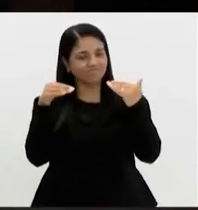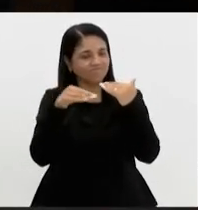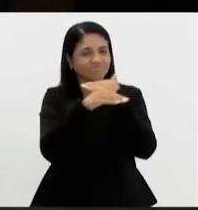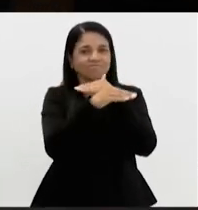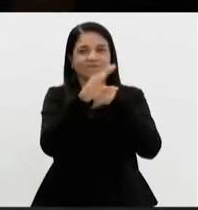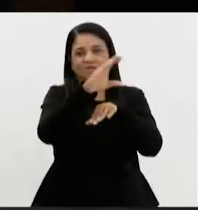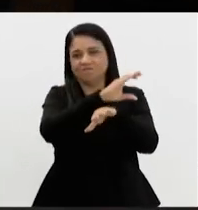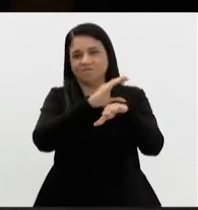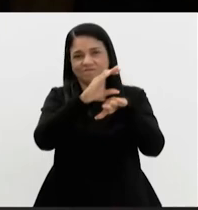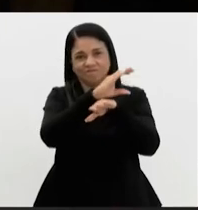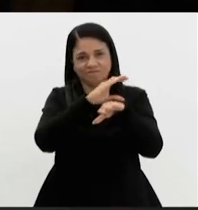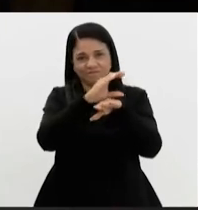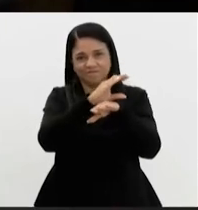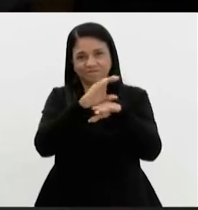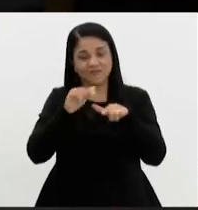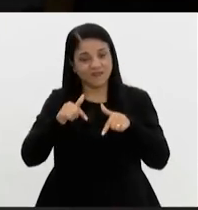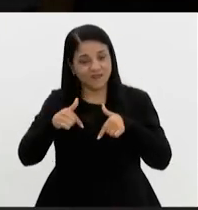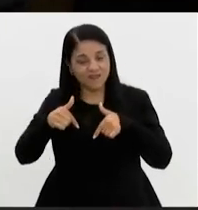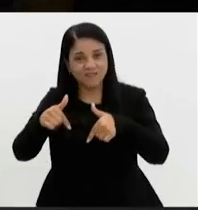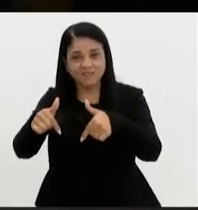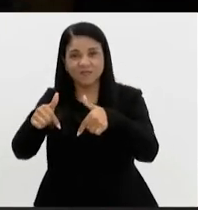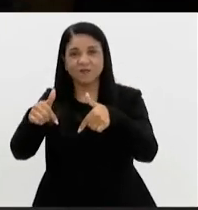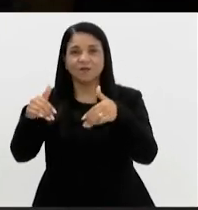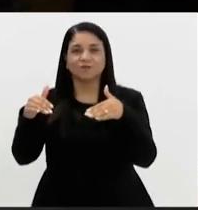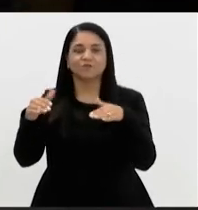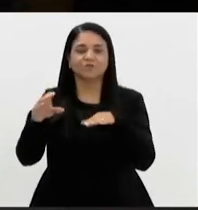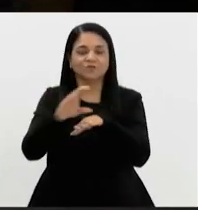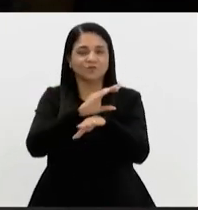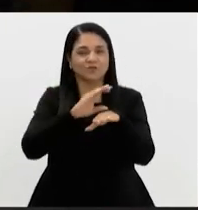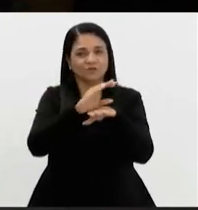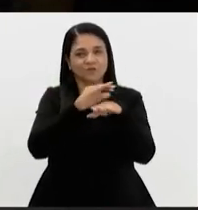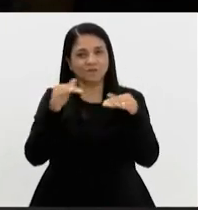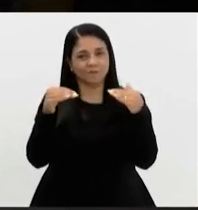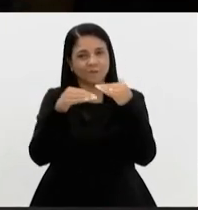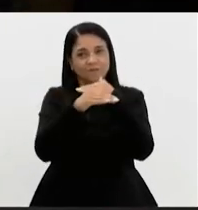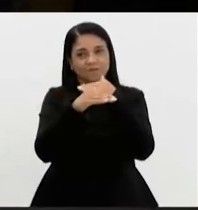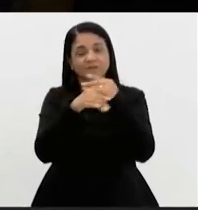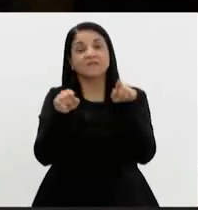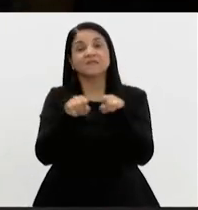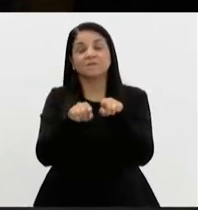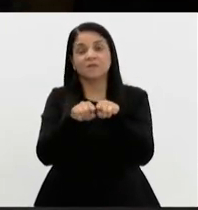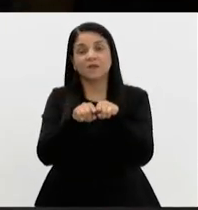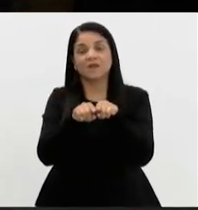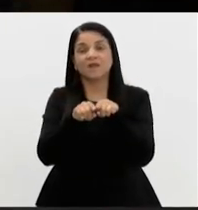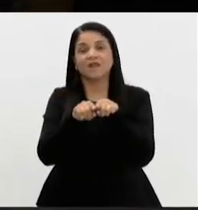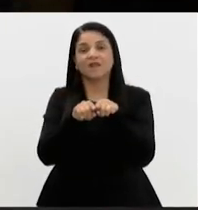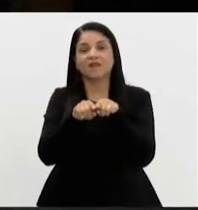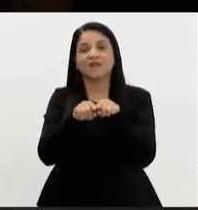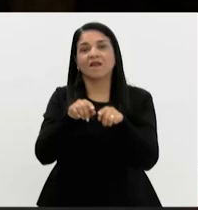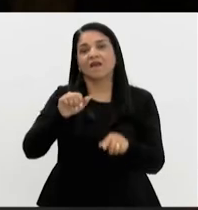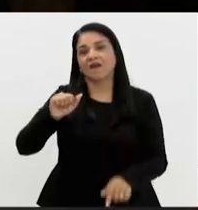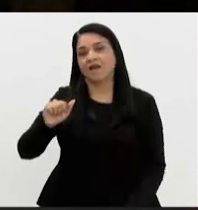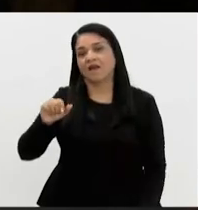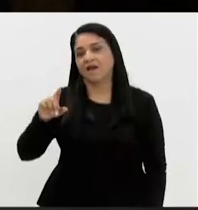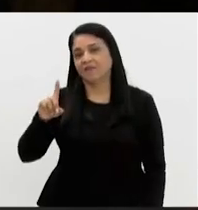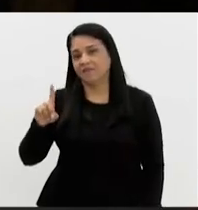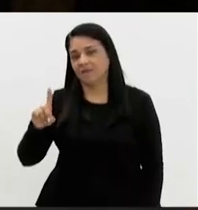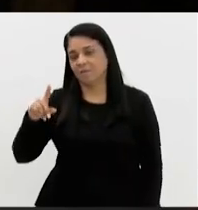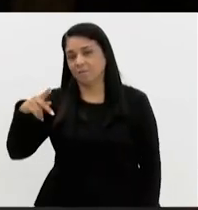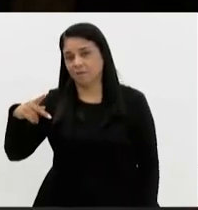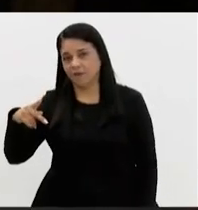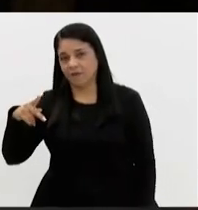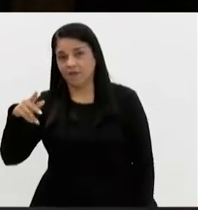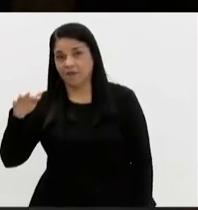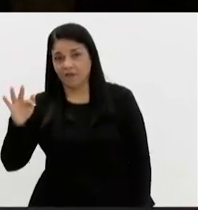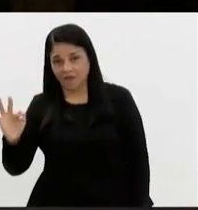ah ação declaratória de constitucionalidade e da famosíssima adpf arguição de descumprimento de